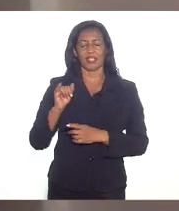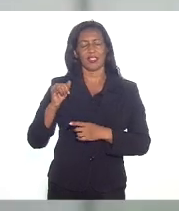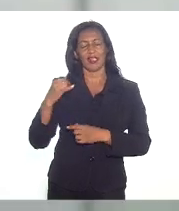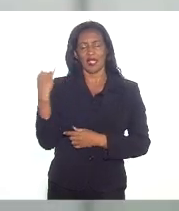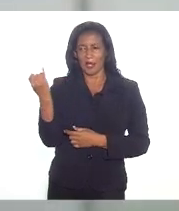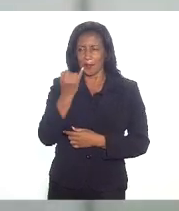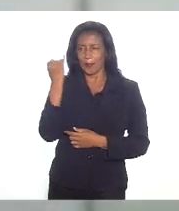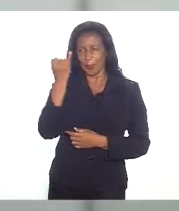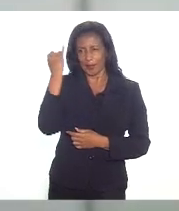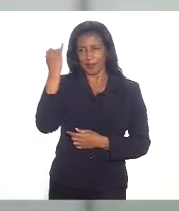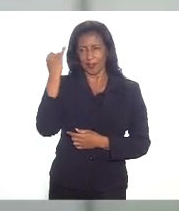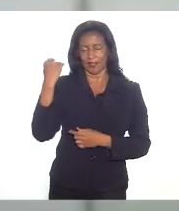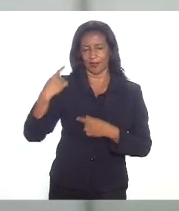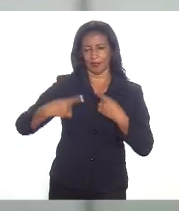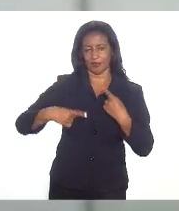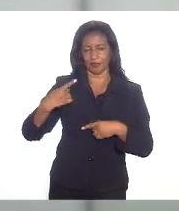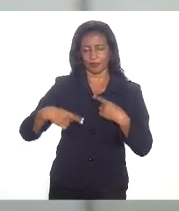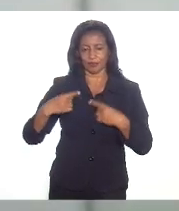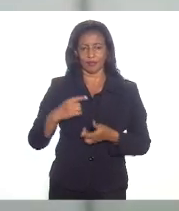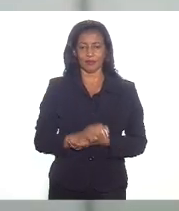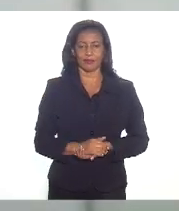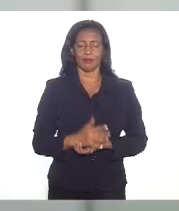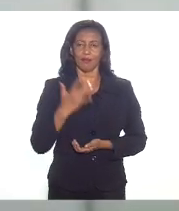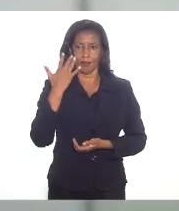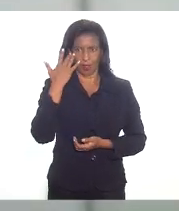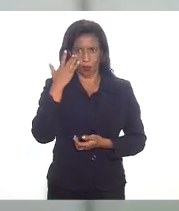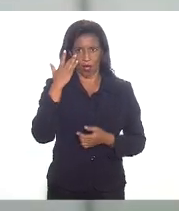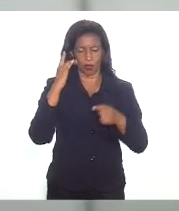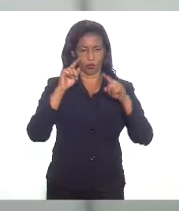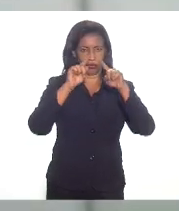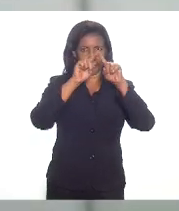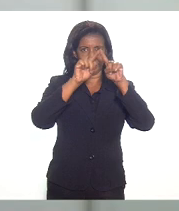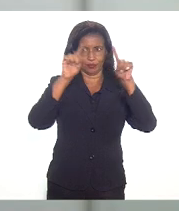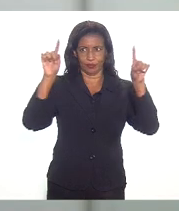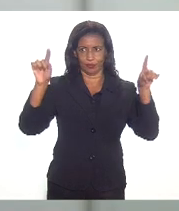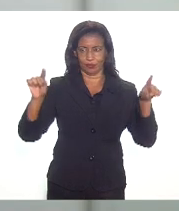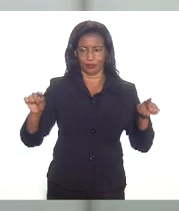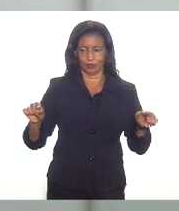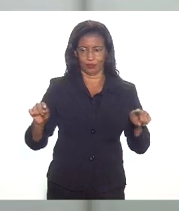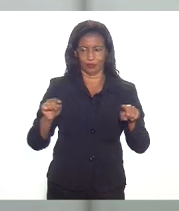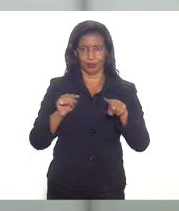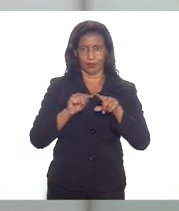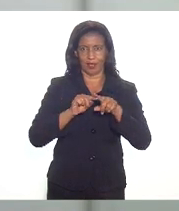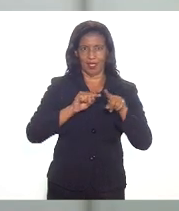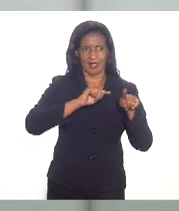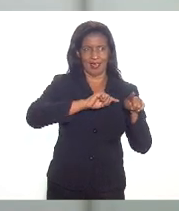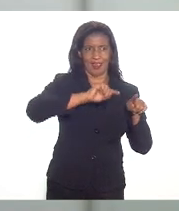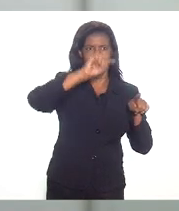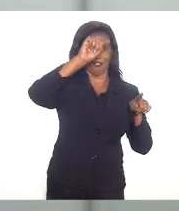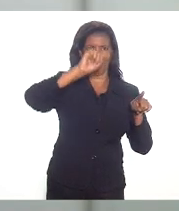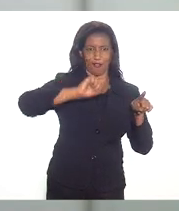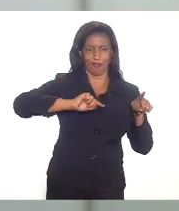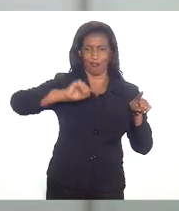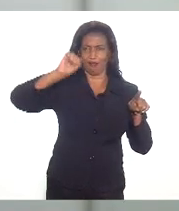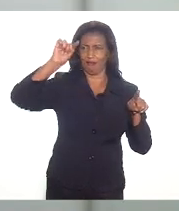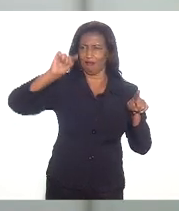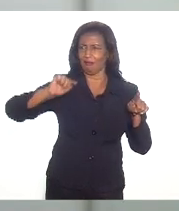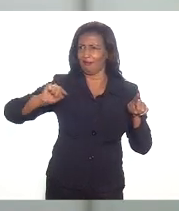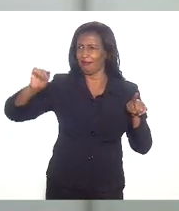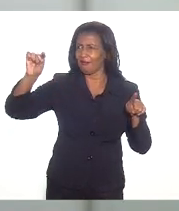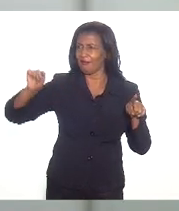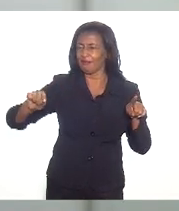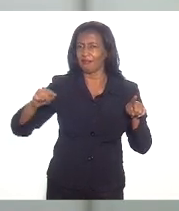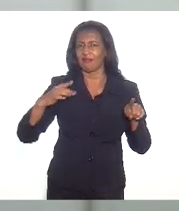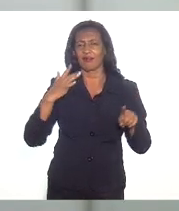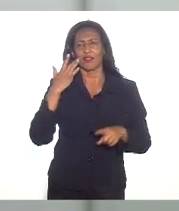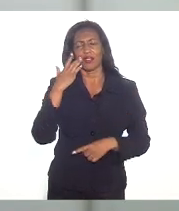recuperação fiscal. Eu acho esse gráfico que você estruturou muito interessante. E acho que nós